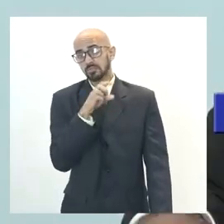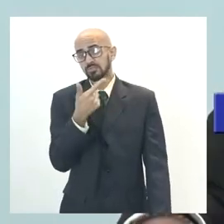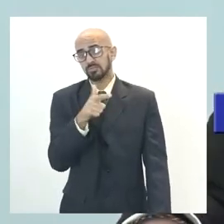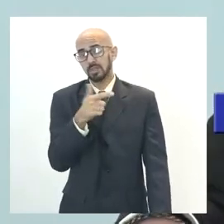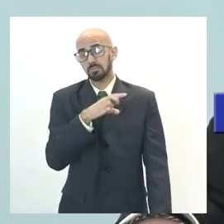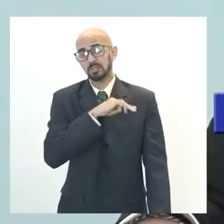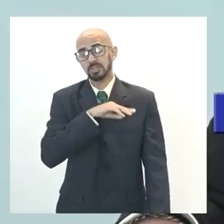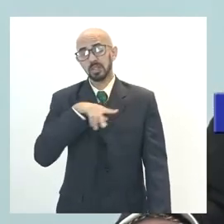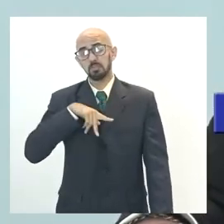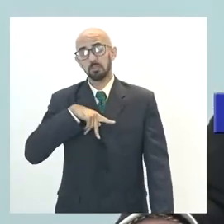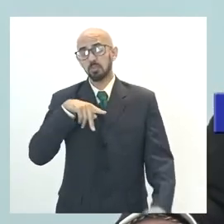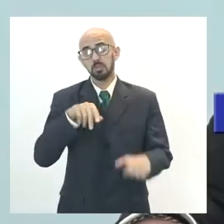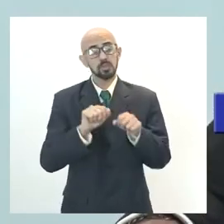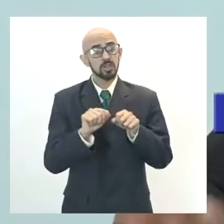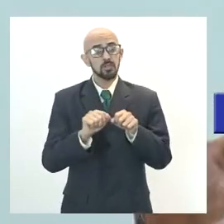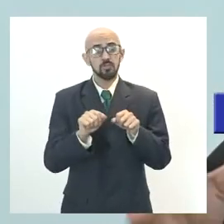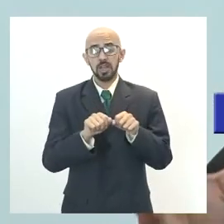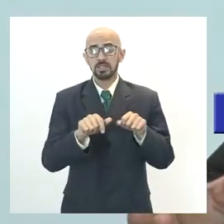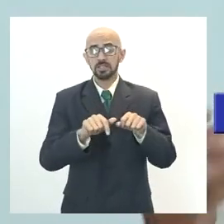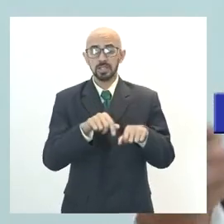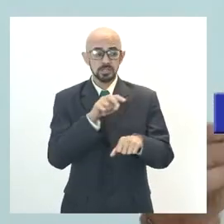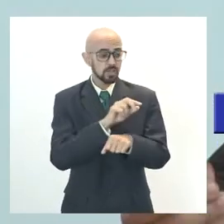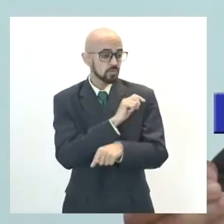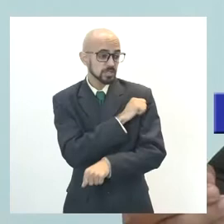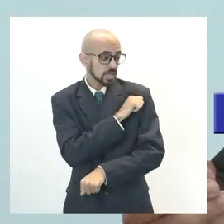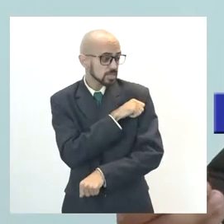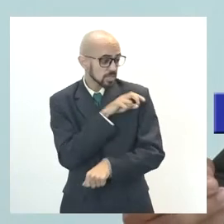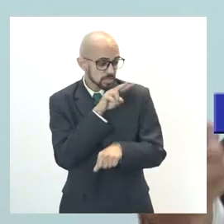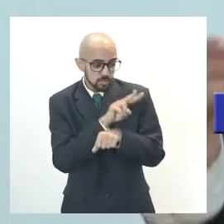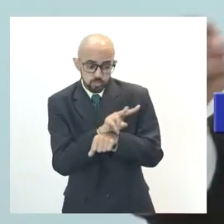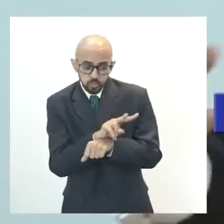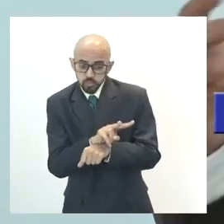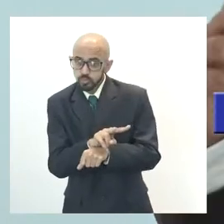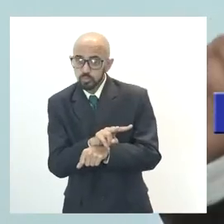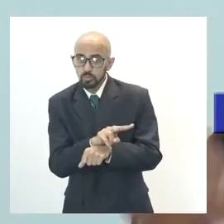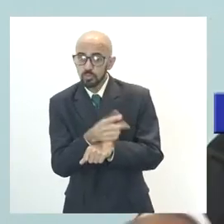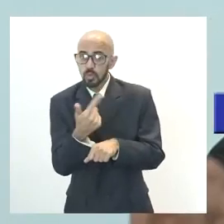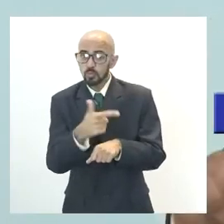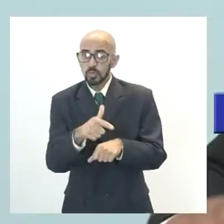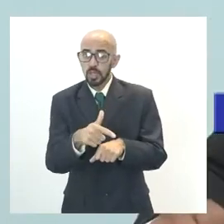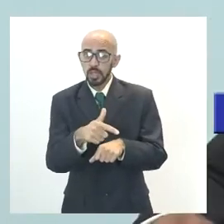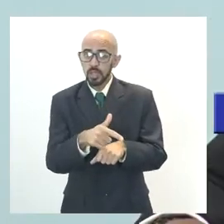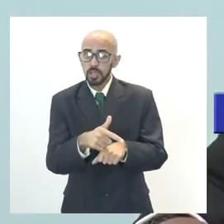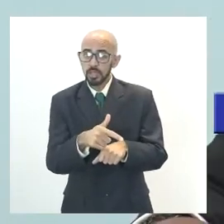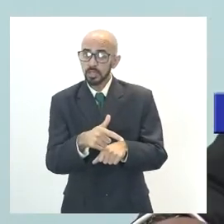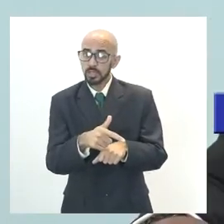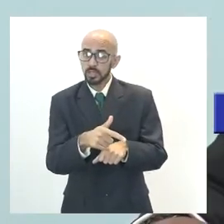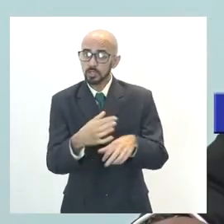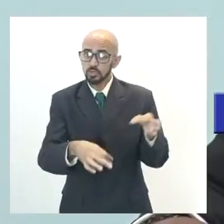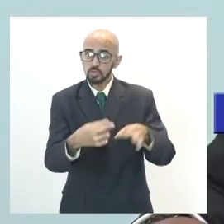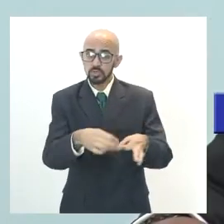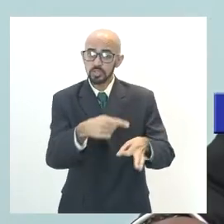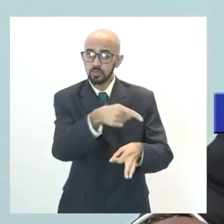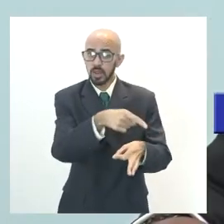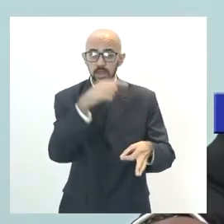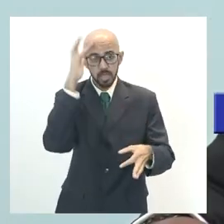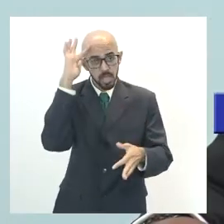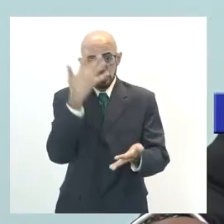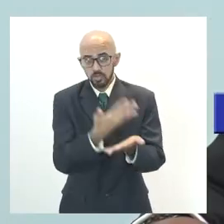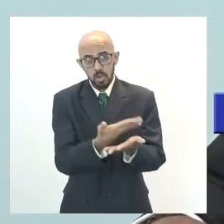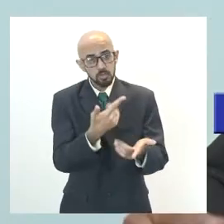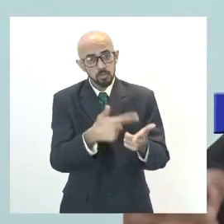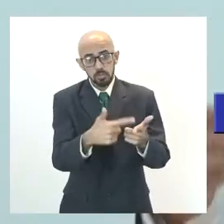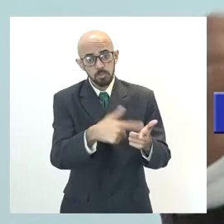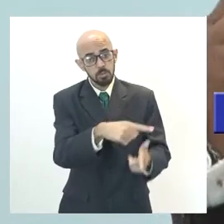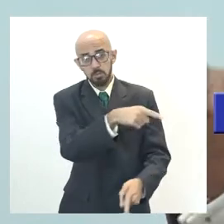fiscalize isso não tem a justiça aqui chega lá e sanciona isso e